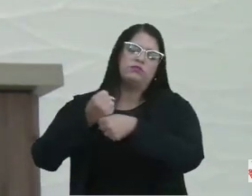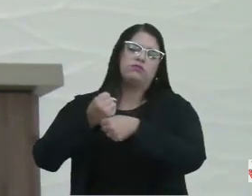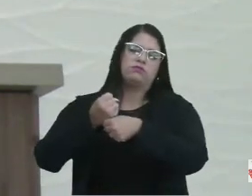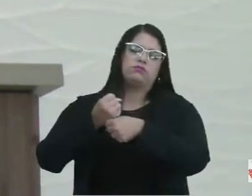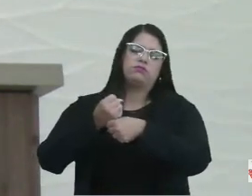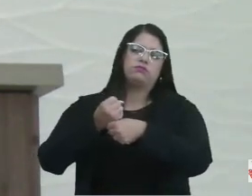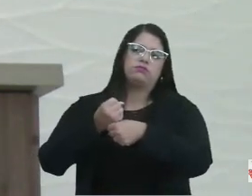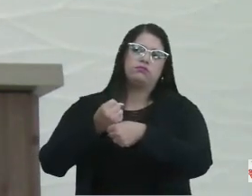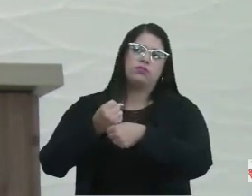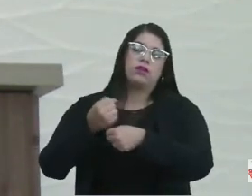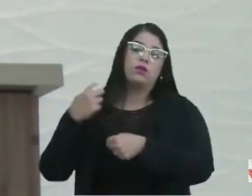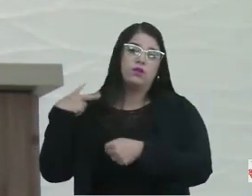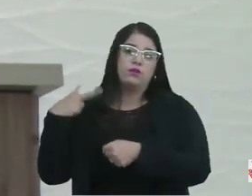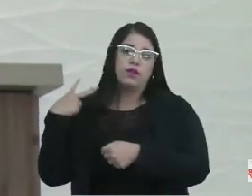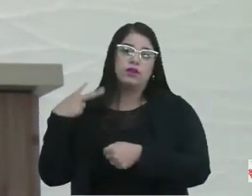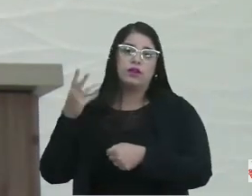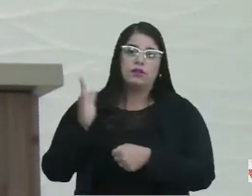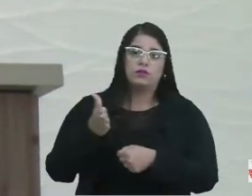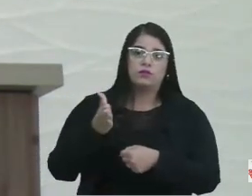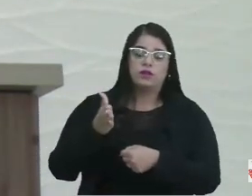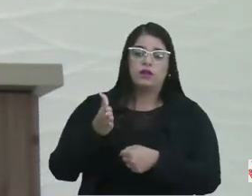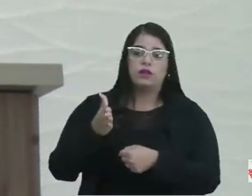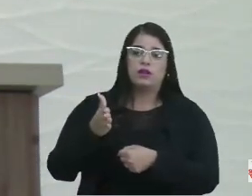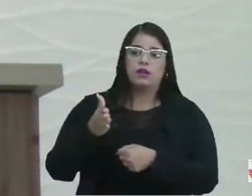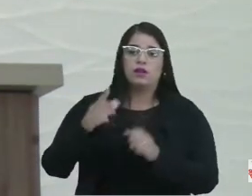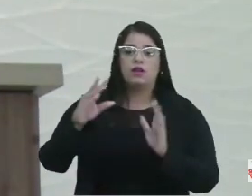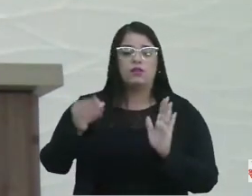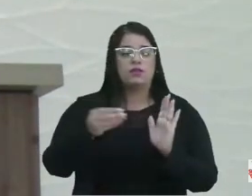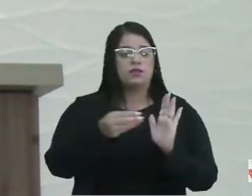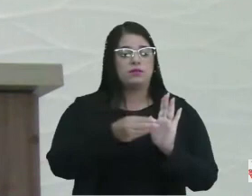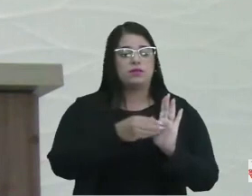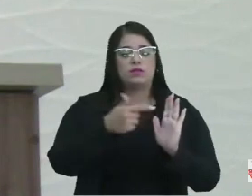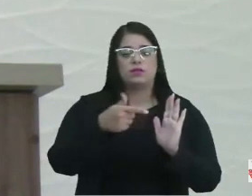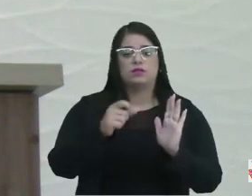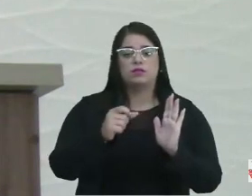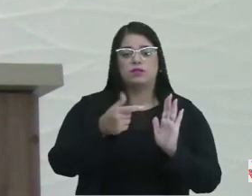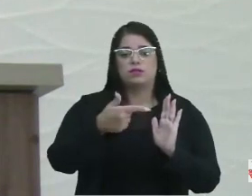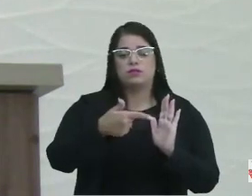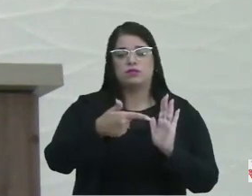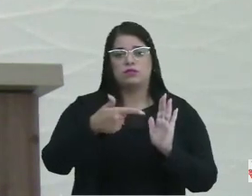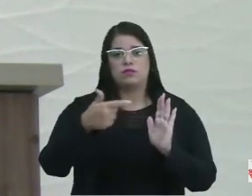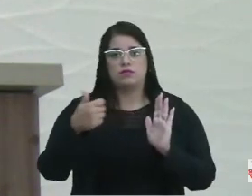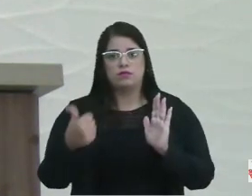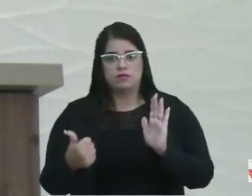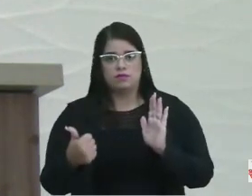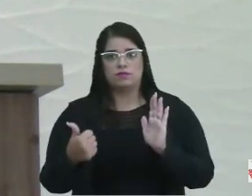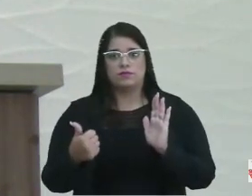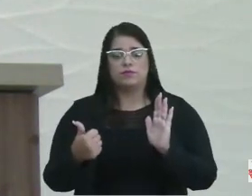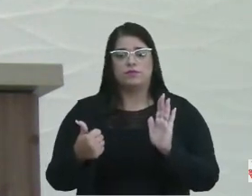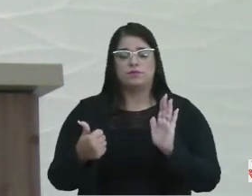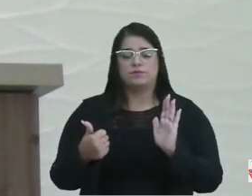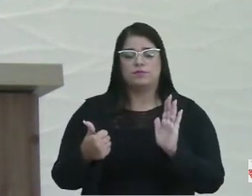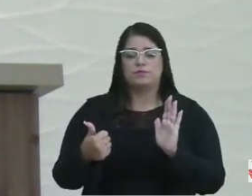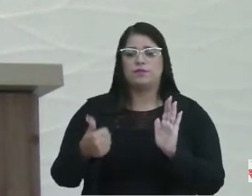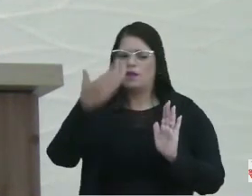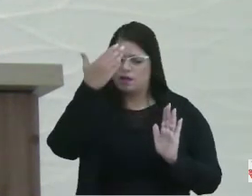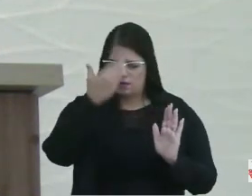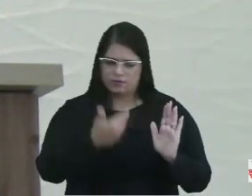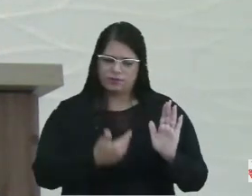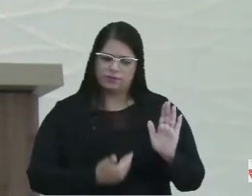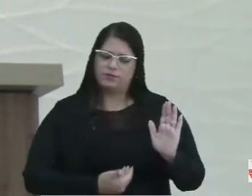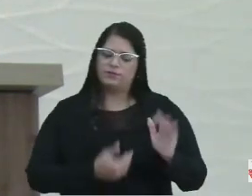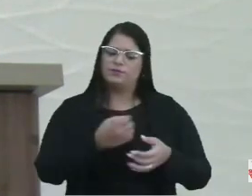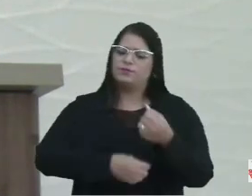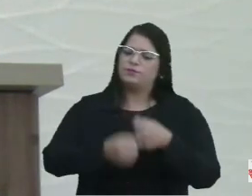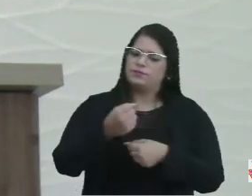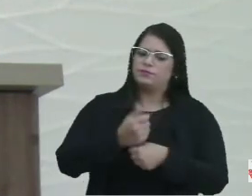vereador tinha colocado aqui uma emenda em 2021, e esse vereador que vos fala, em 2022, já colocou